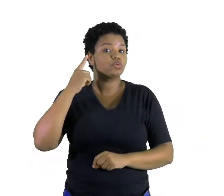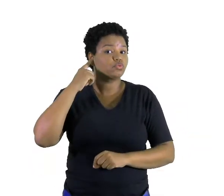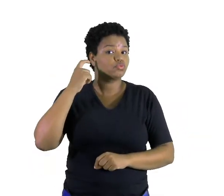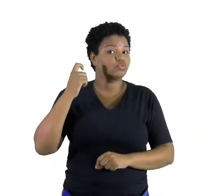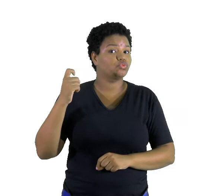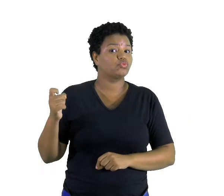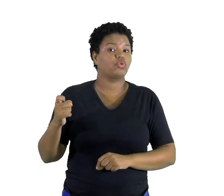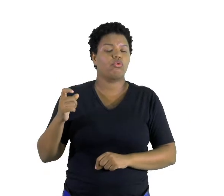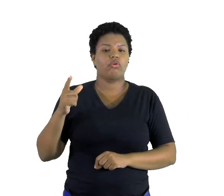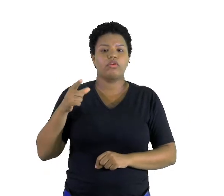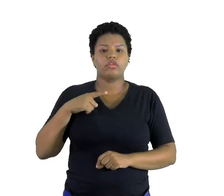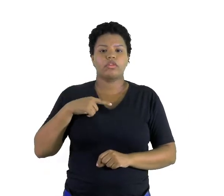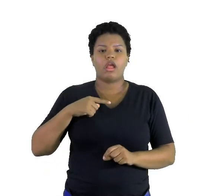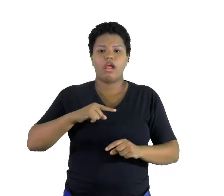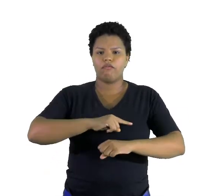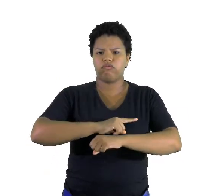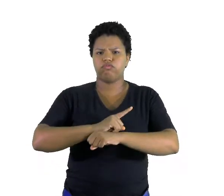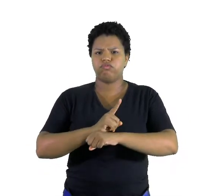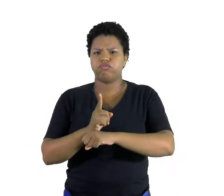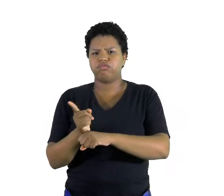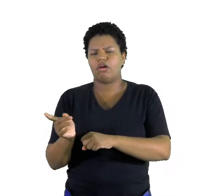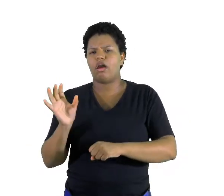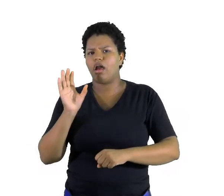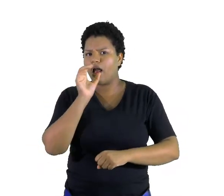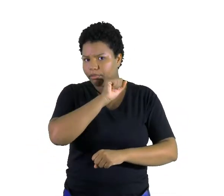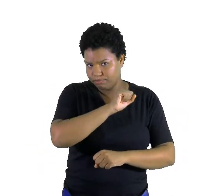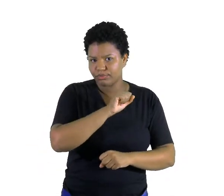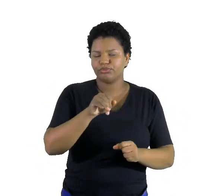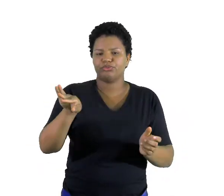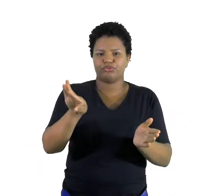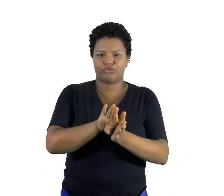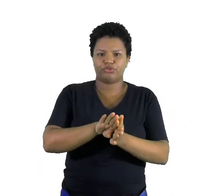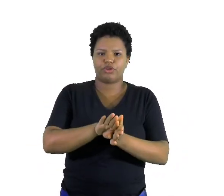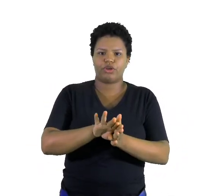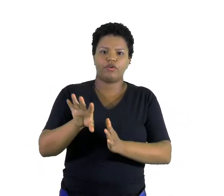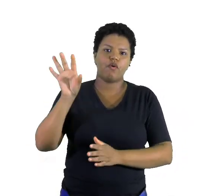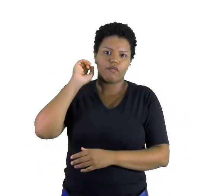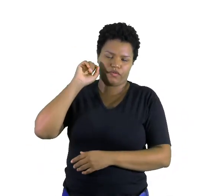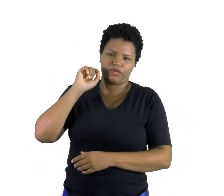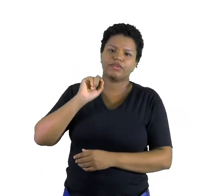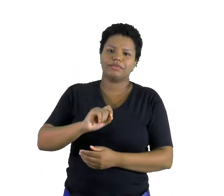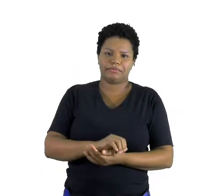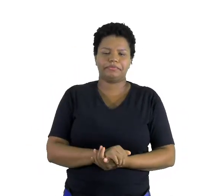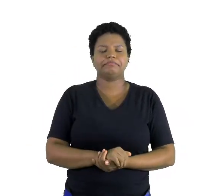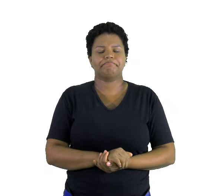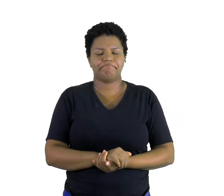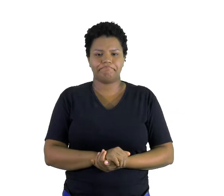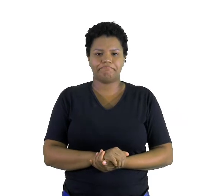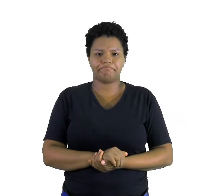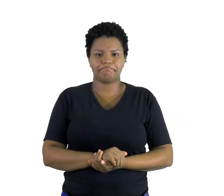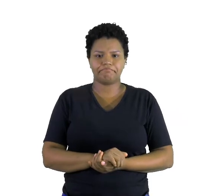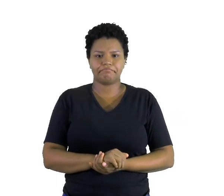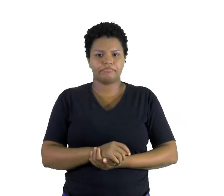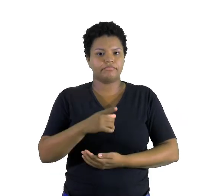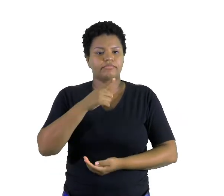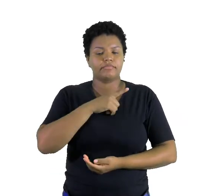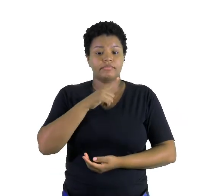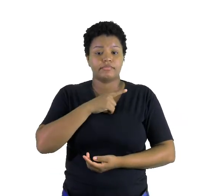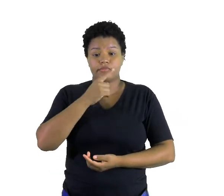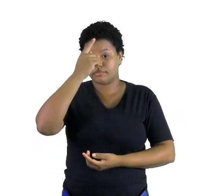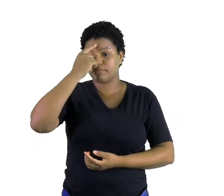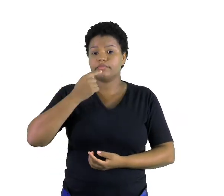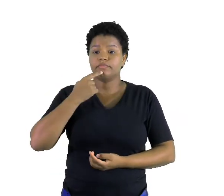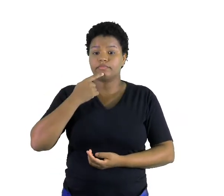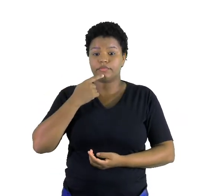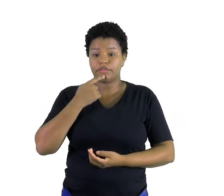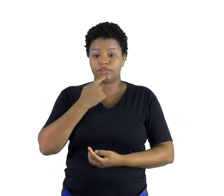uma maior velocidade, ele vai chegar mais rápido aos nossos ouvidos, né? A gente tem aí na imagem de vocês